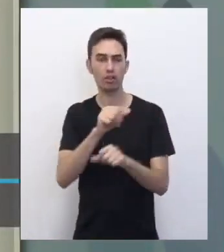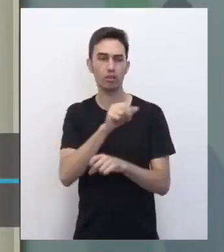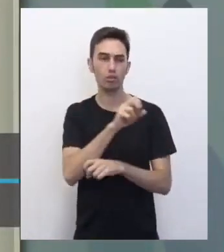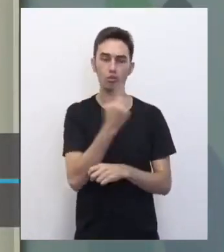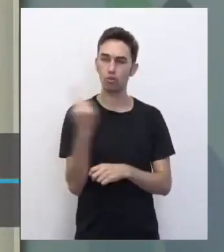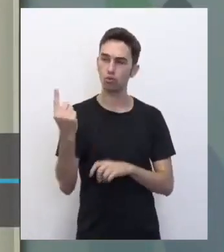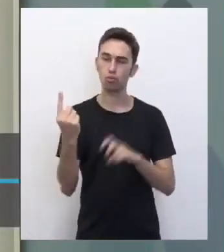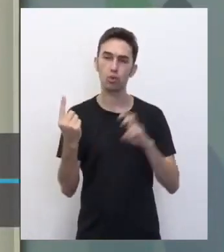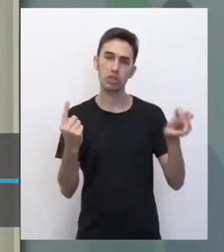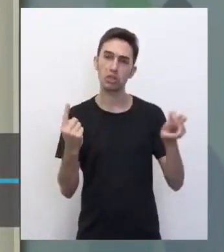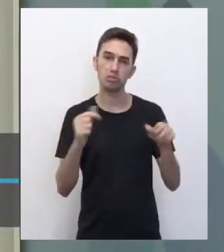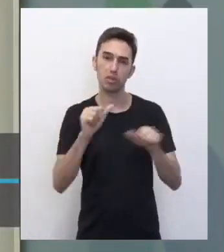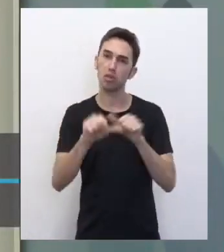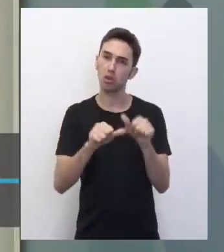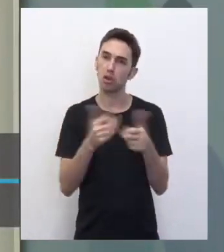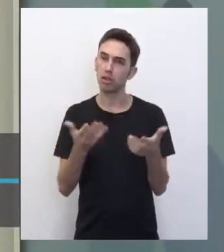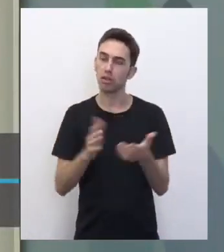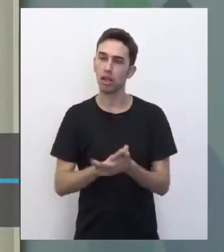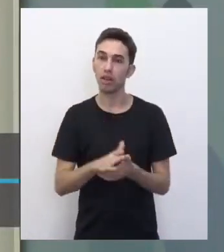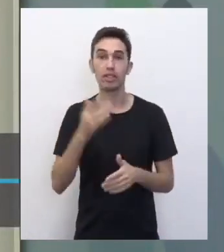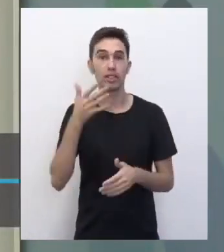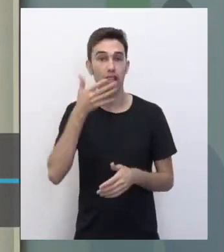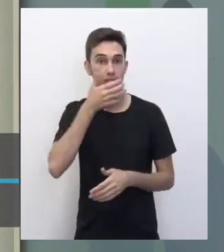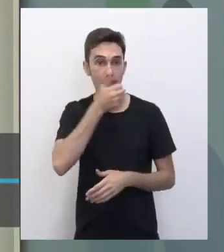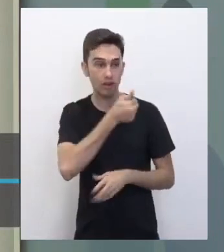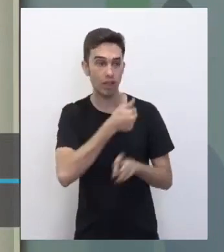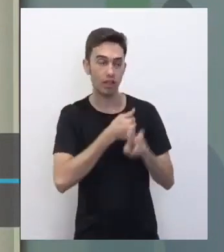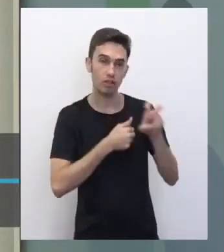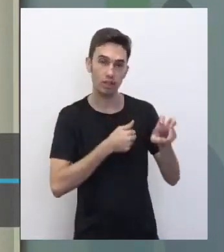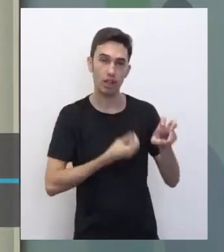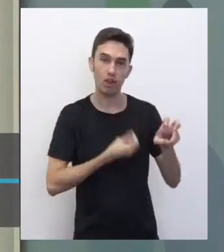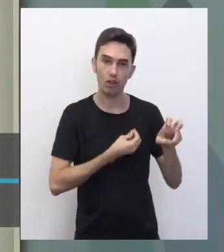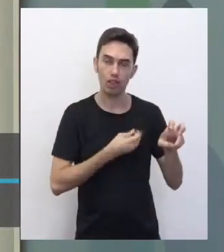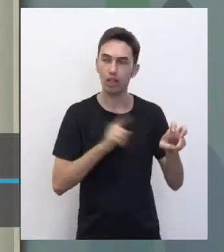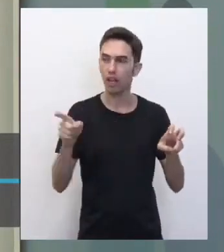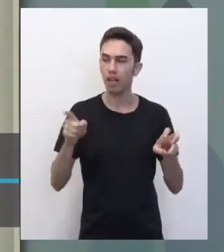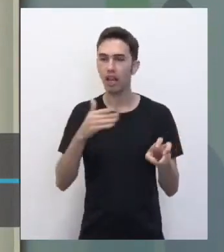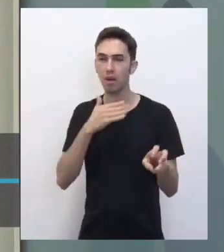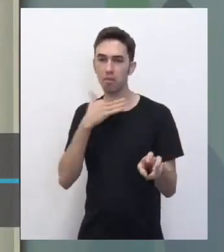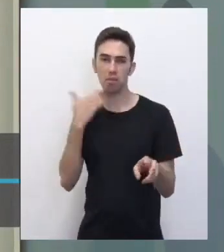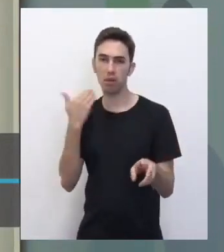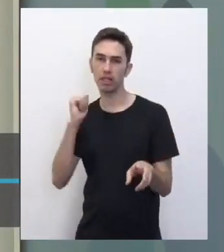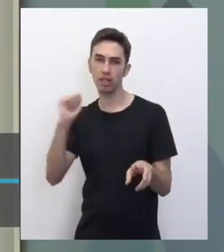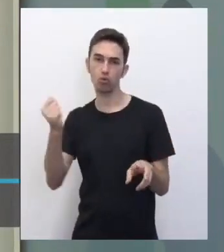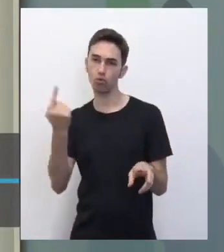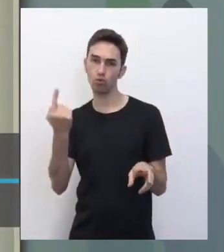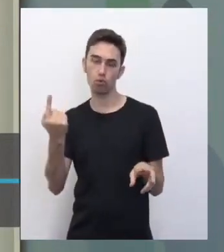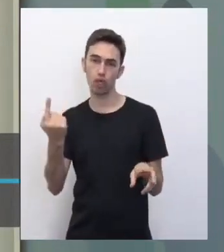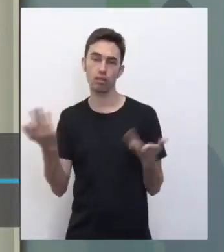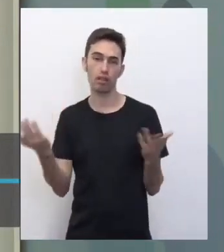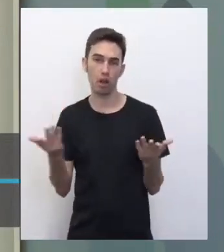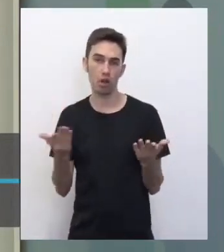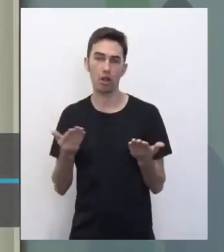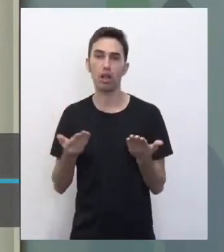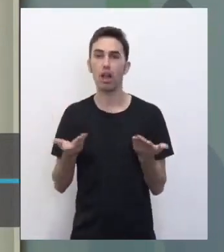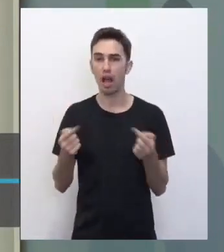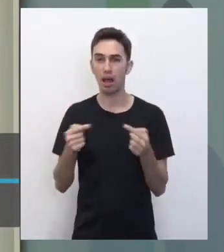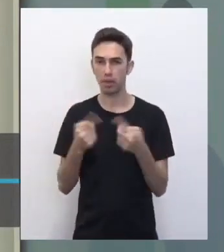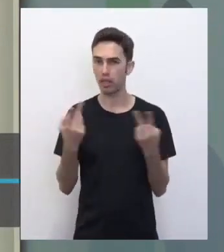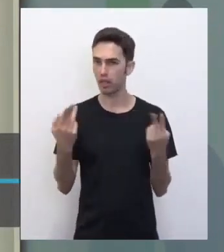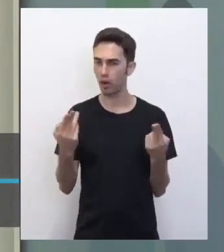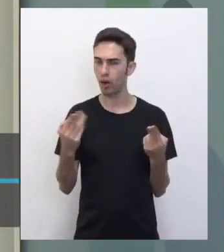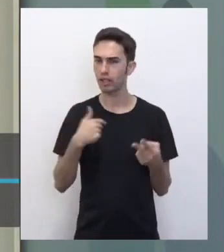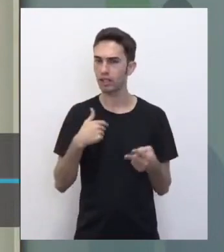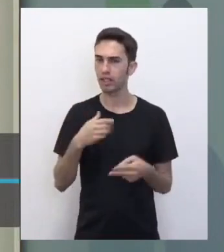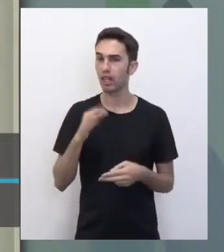5. Né? Você também está salvando 5 vidas, acabando com uma. Vejam como o princípio é o mesmo. Se é justo